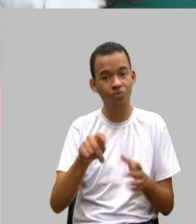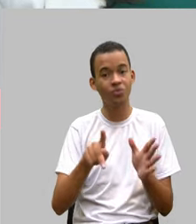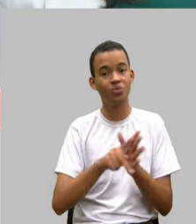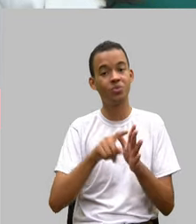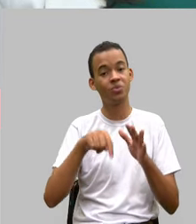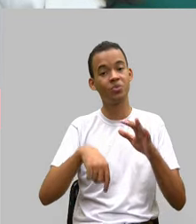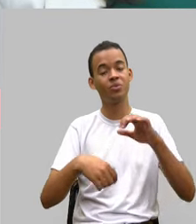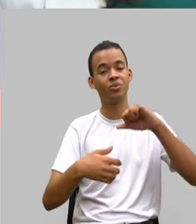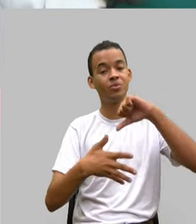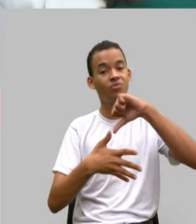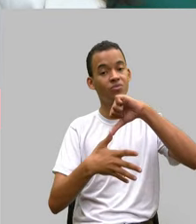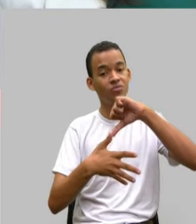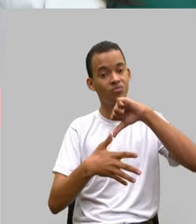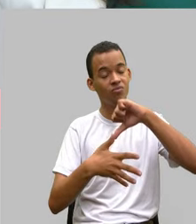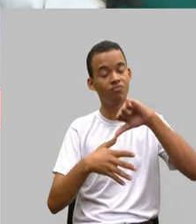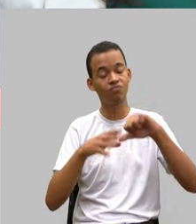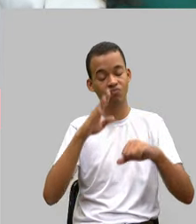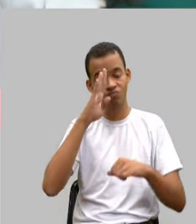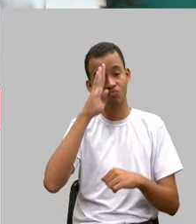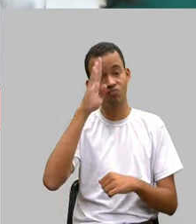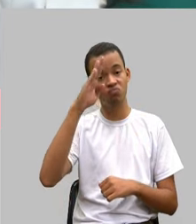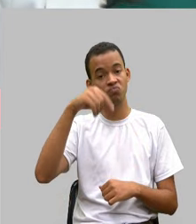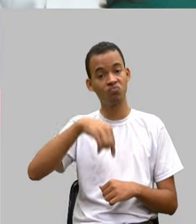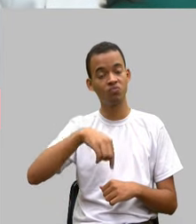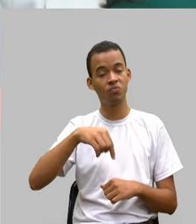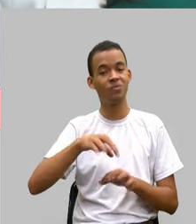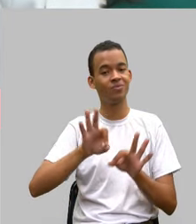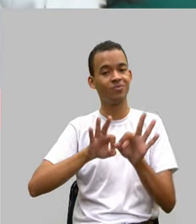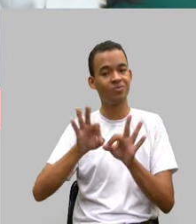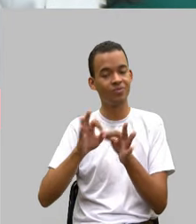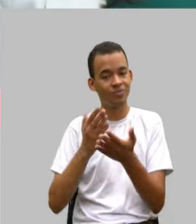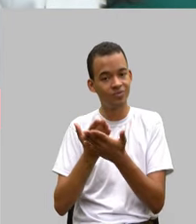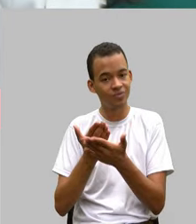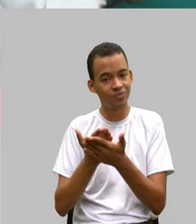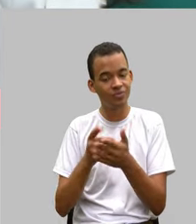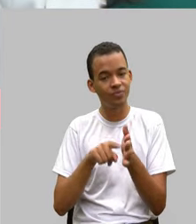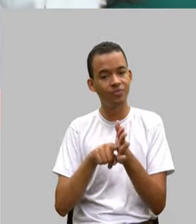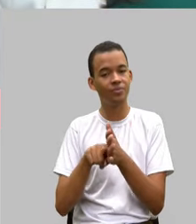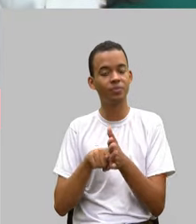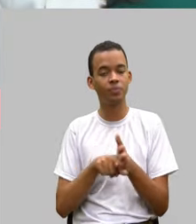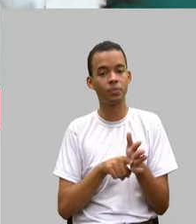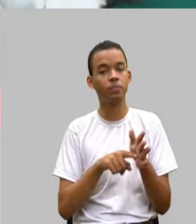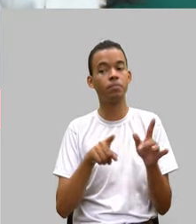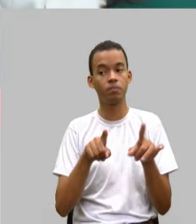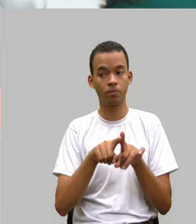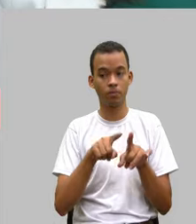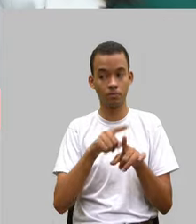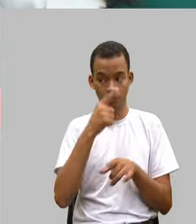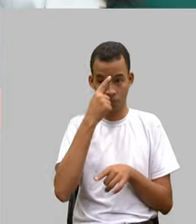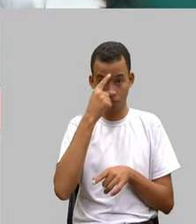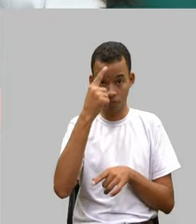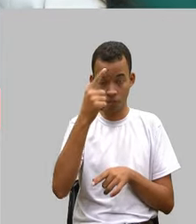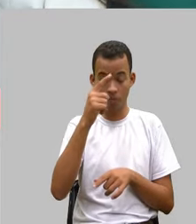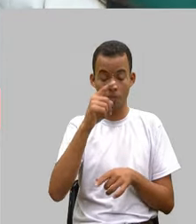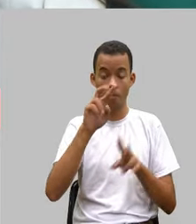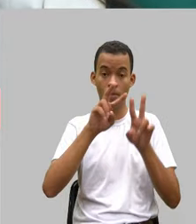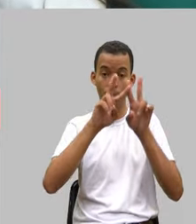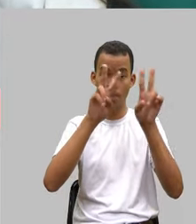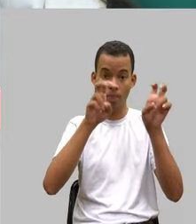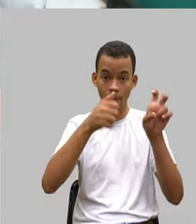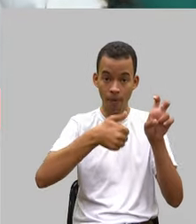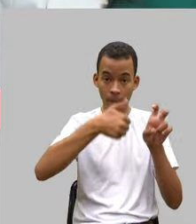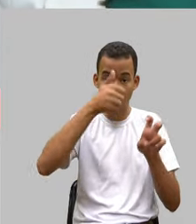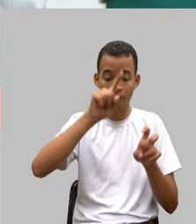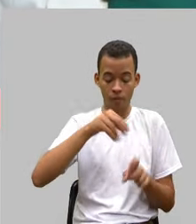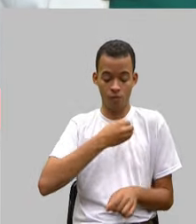Além disso nós não podemos deixar de lembrar lógico a questão principal é qualidade de vida mas não